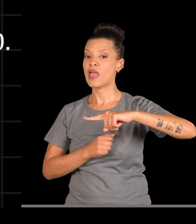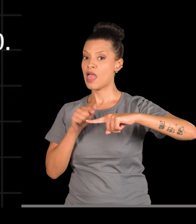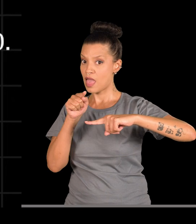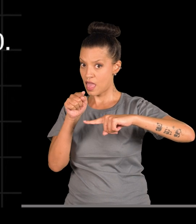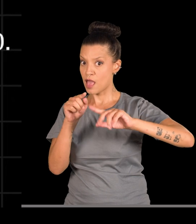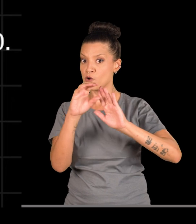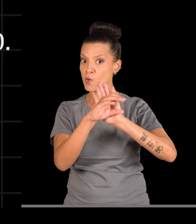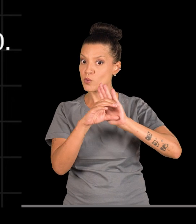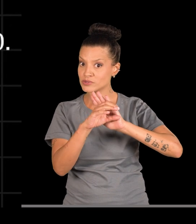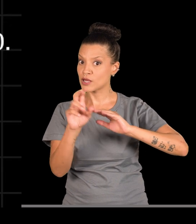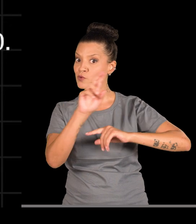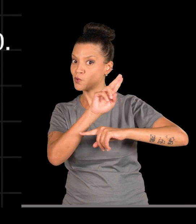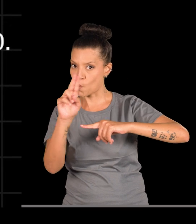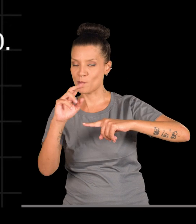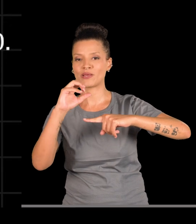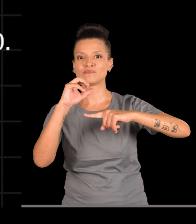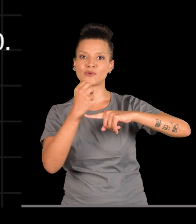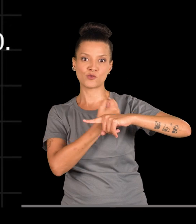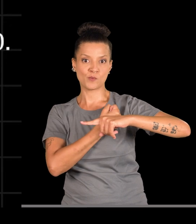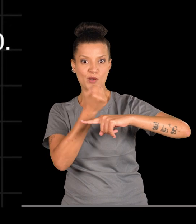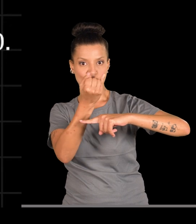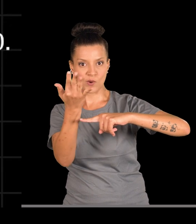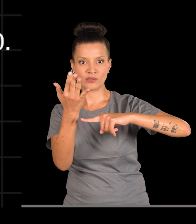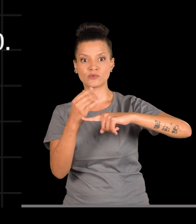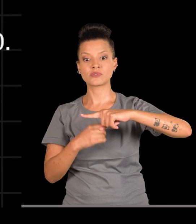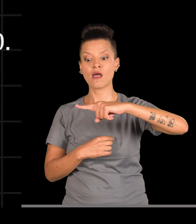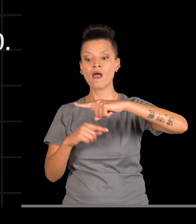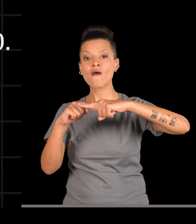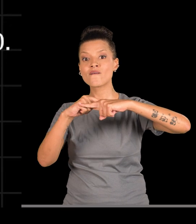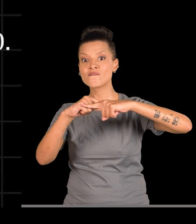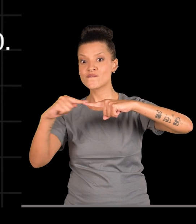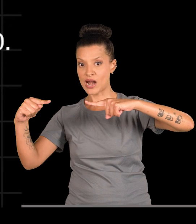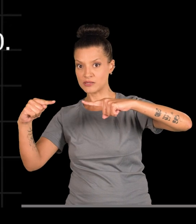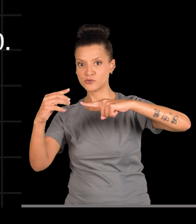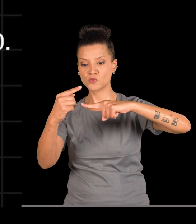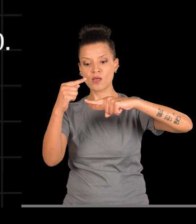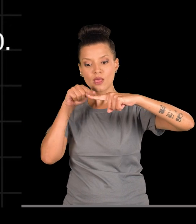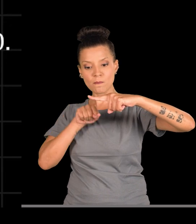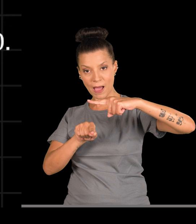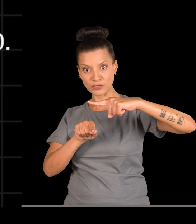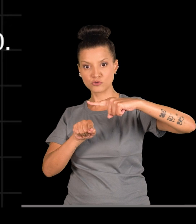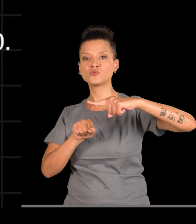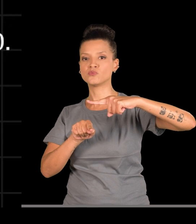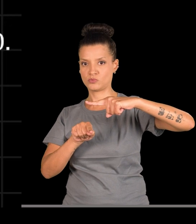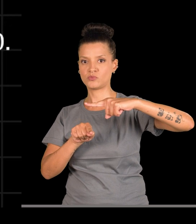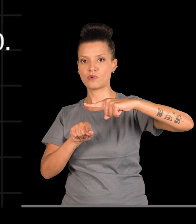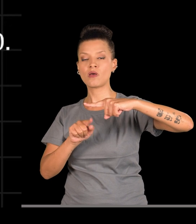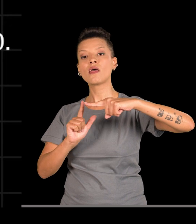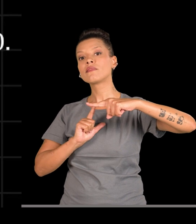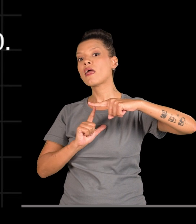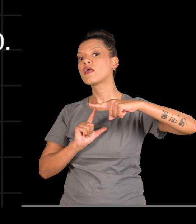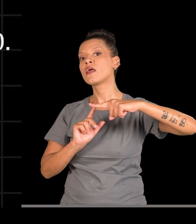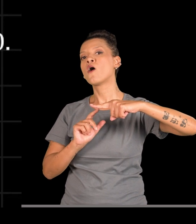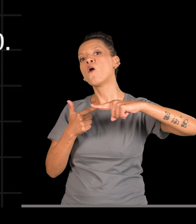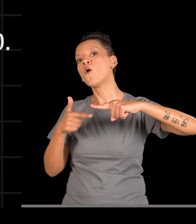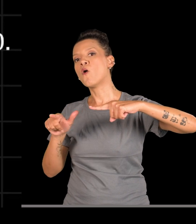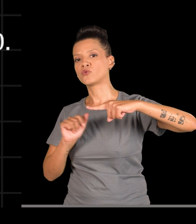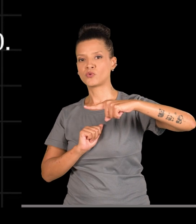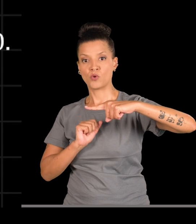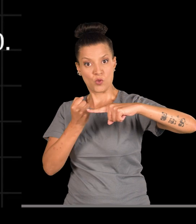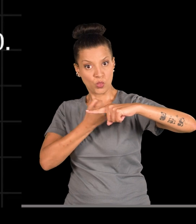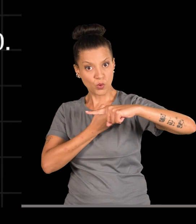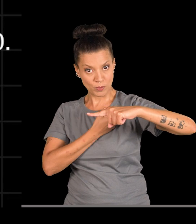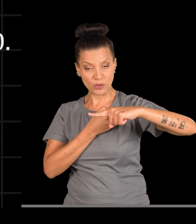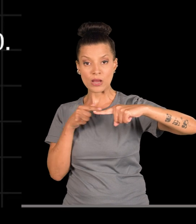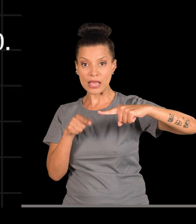Numerador aqui é o nome desse númerozinho que fica em cima. Aí aqui a gente tem o traço de fração e logo aqui abaixo do numerador, a gente vai ter ali